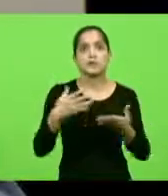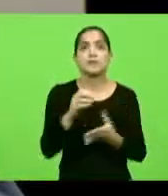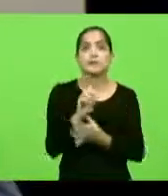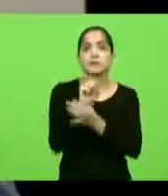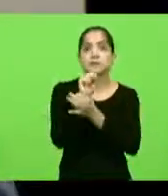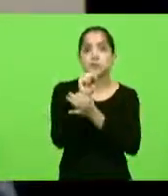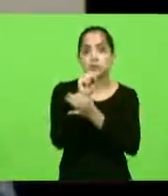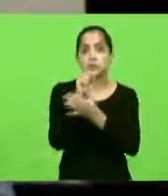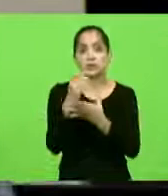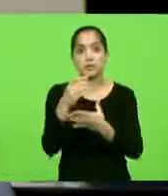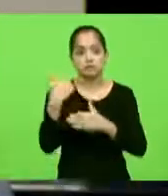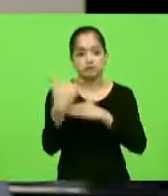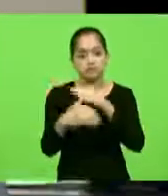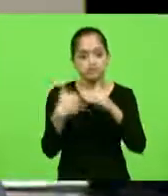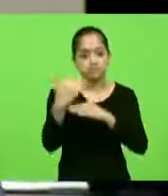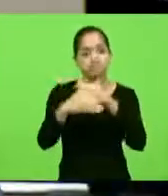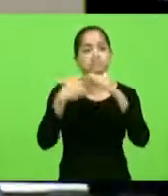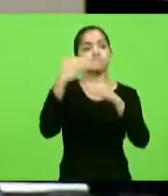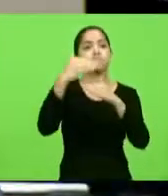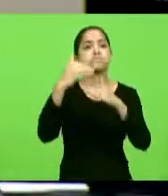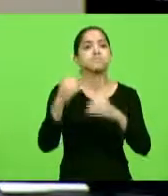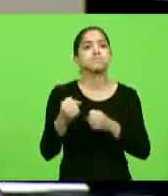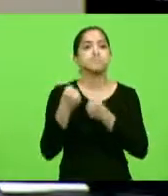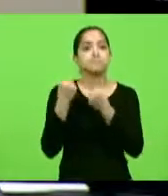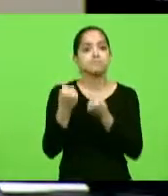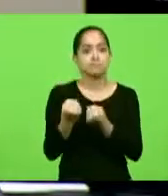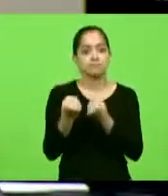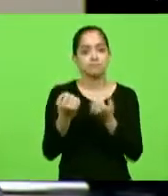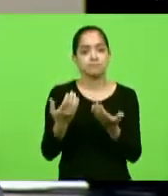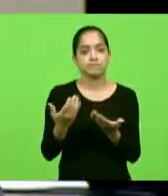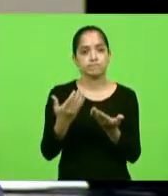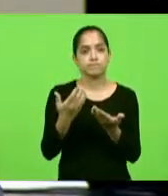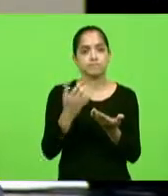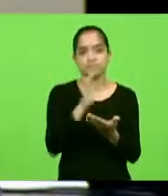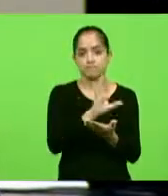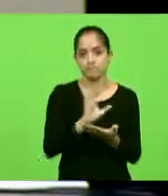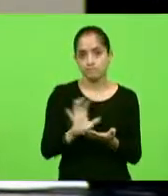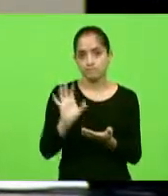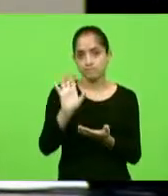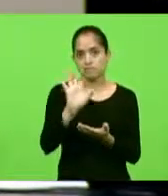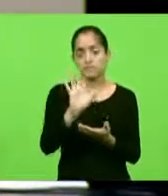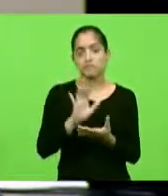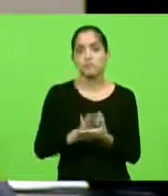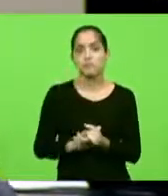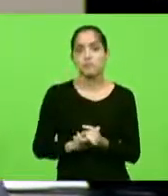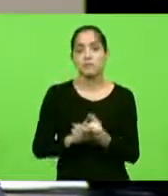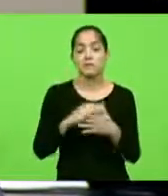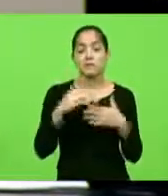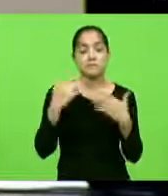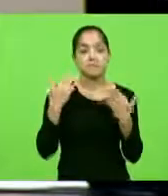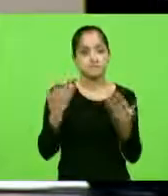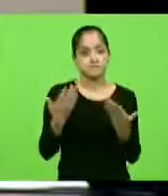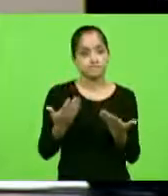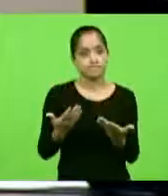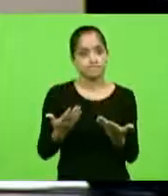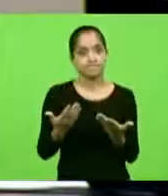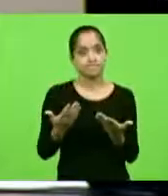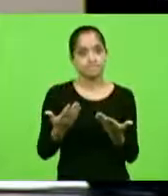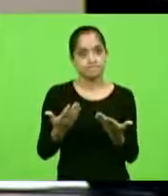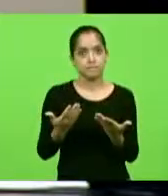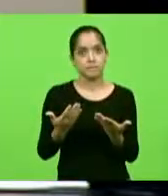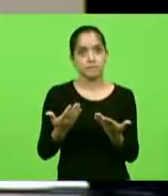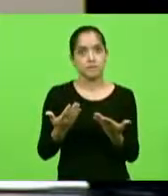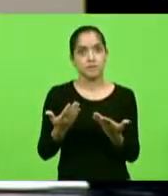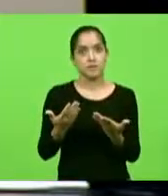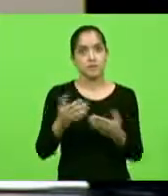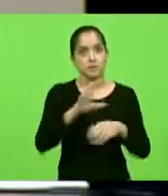pelo desenvolvimento, pelo fortalecimento das regiões, mas, pelo visto, o caixa do governo do